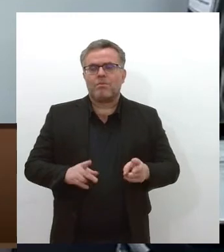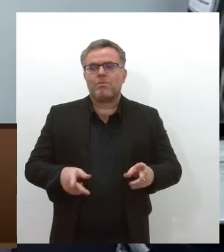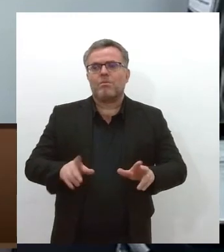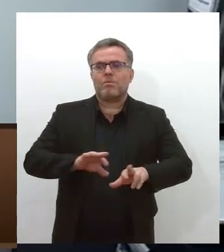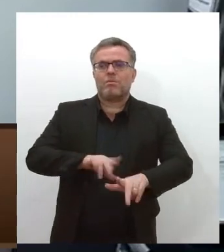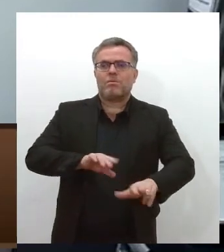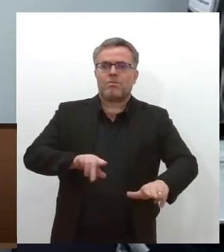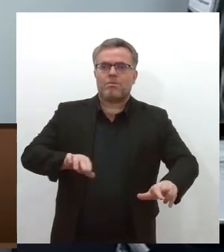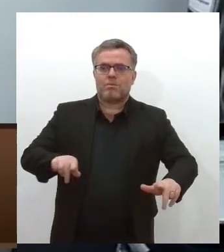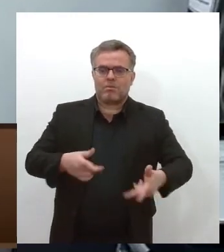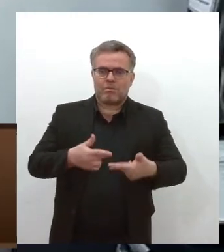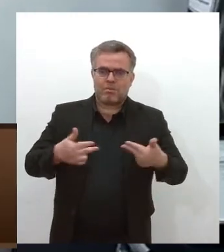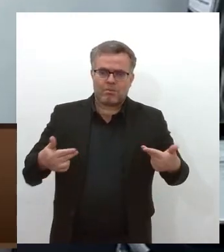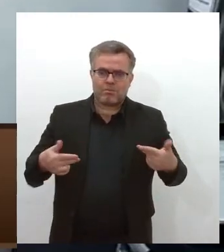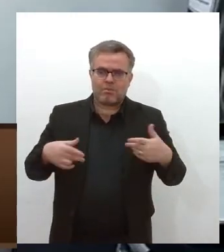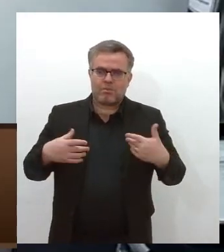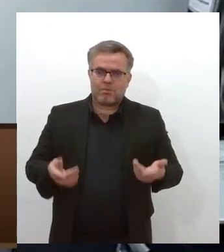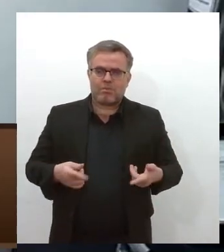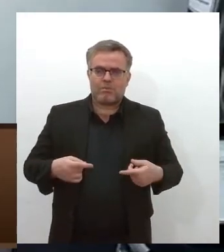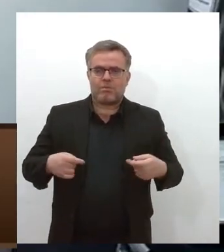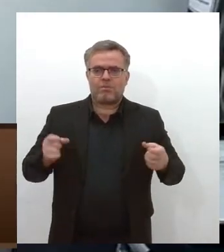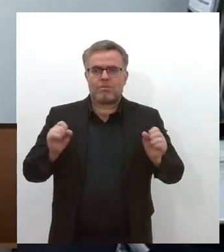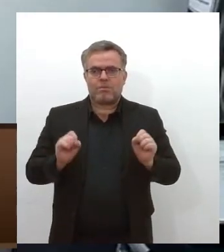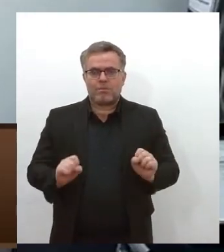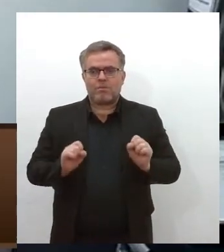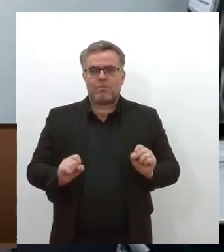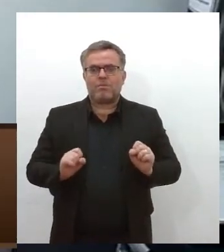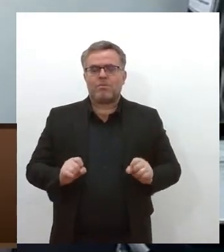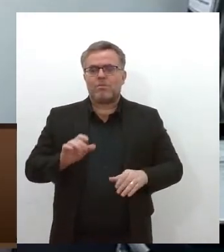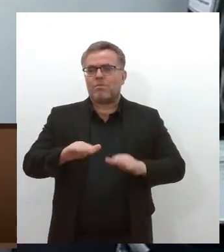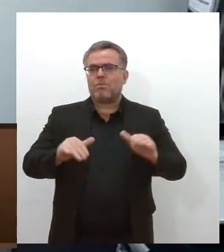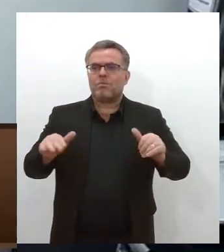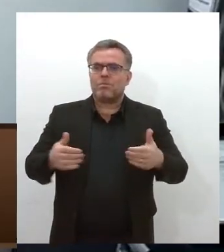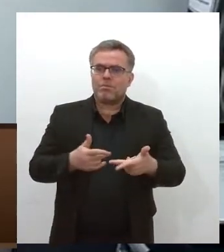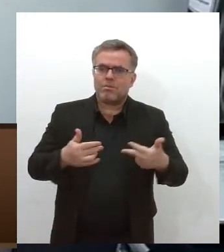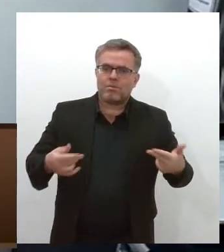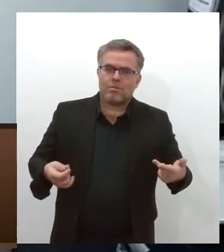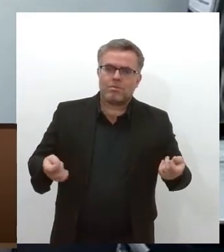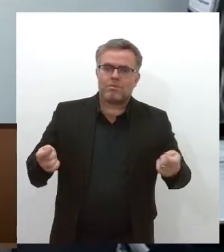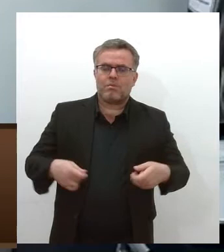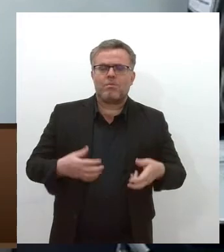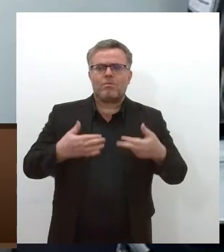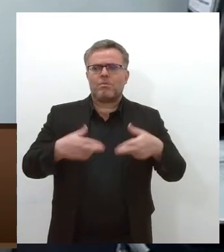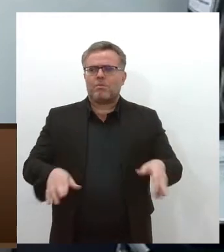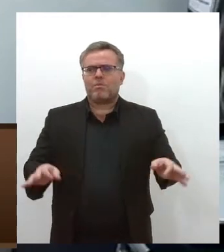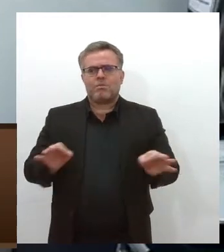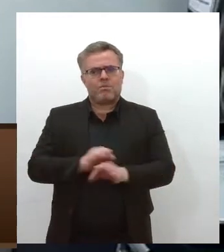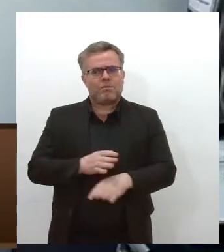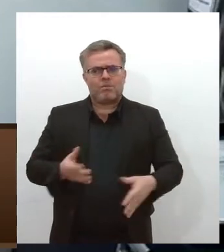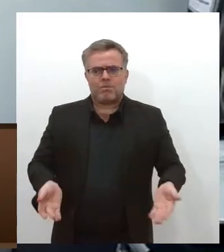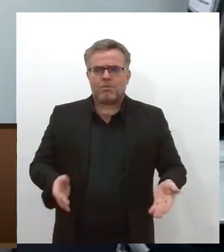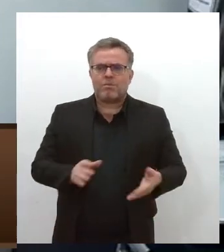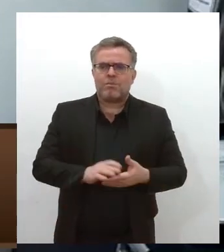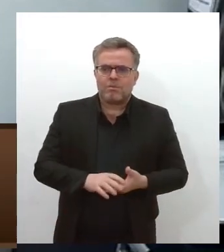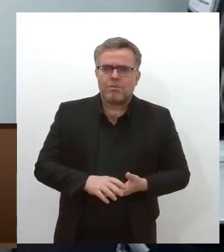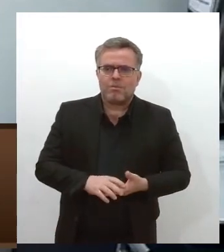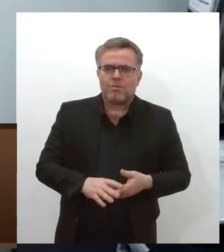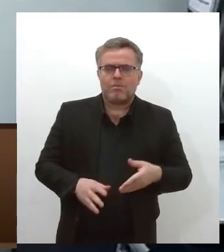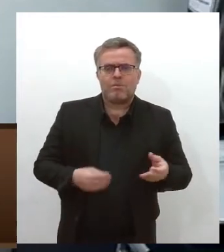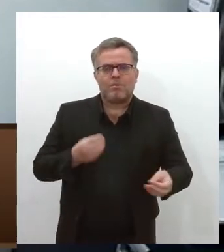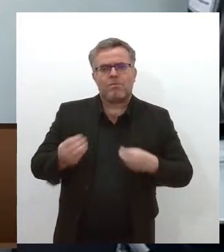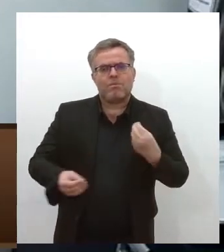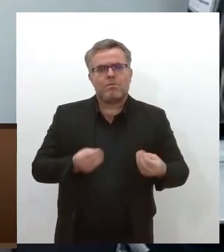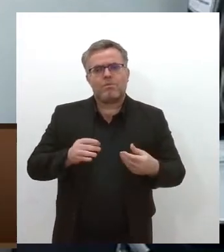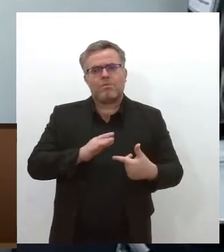posso chamar um voto útil para resolver uma eleição, como por exemplo, em primeiro turno. Eu